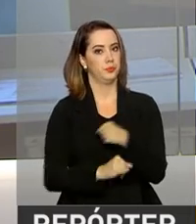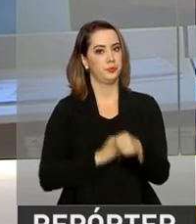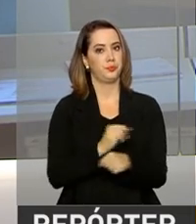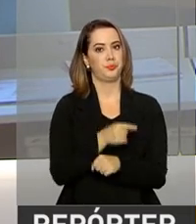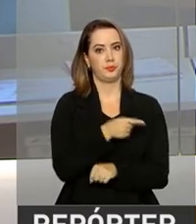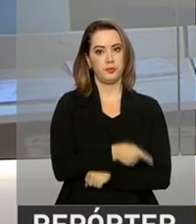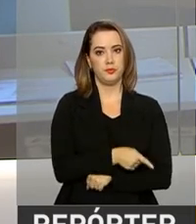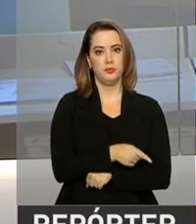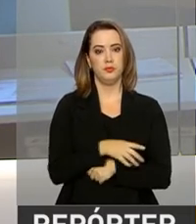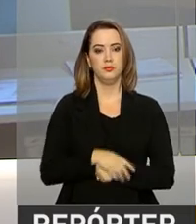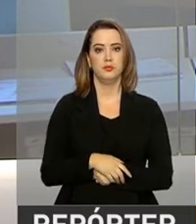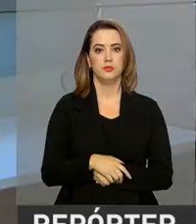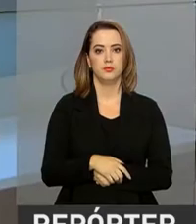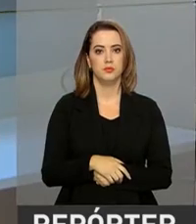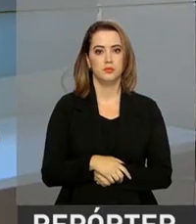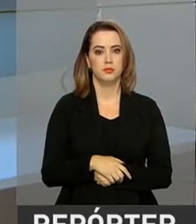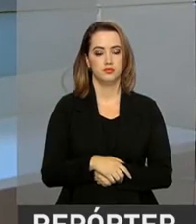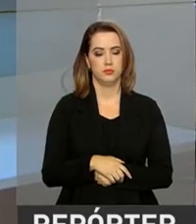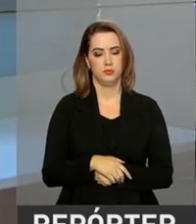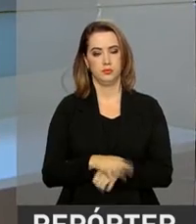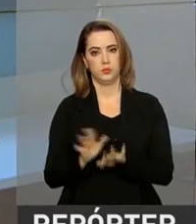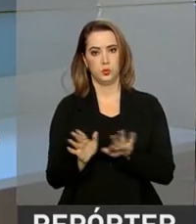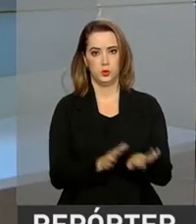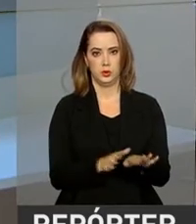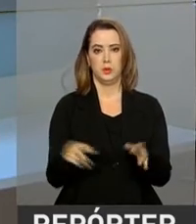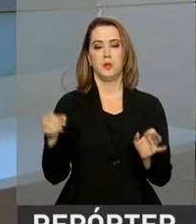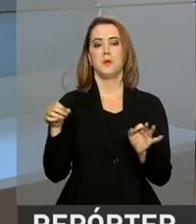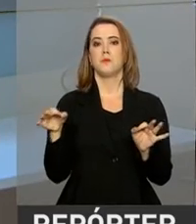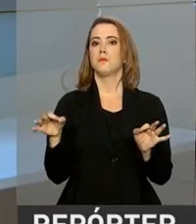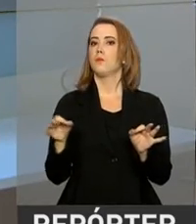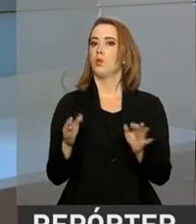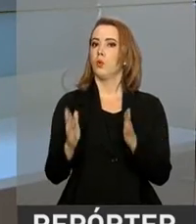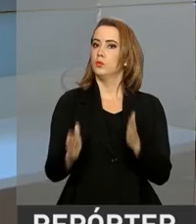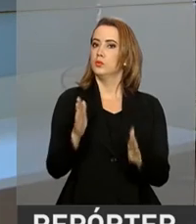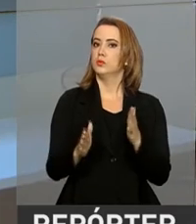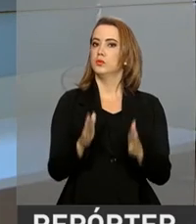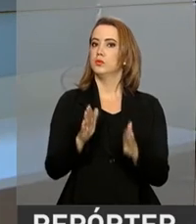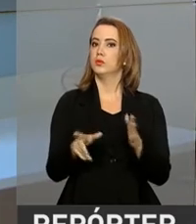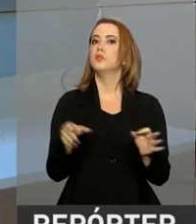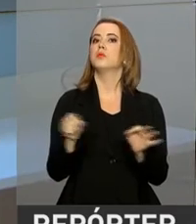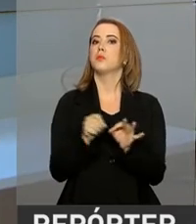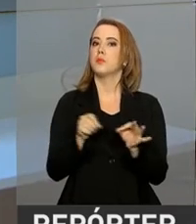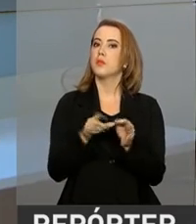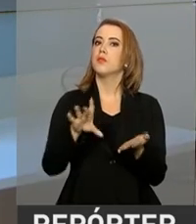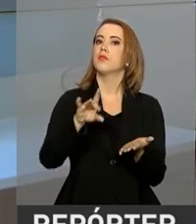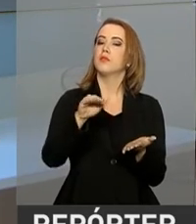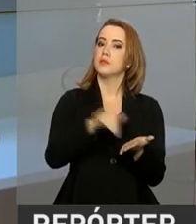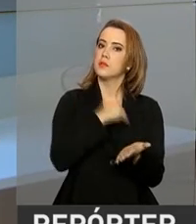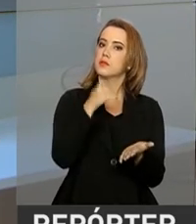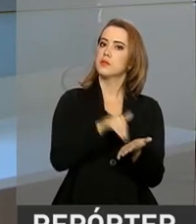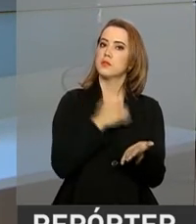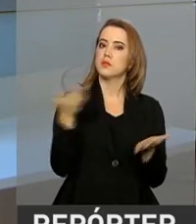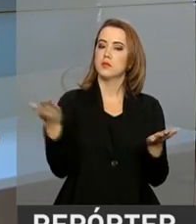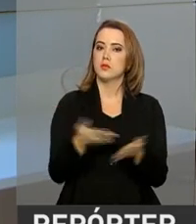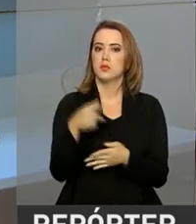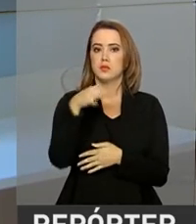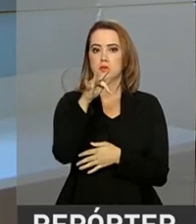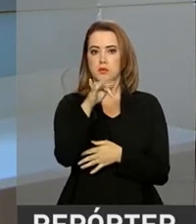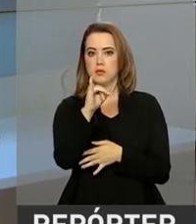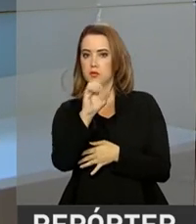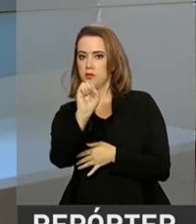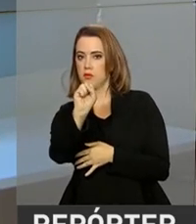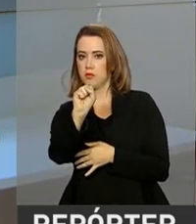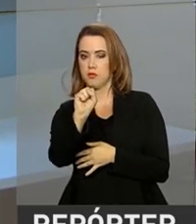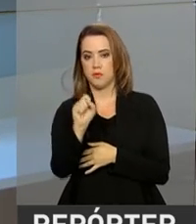prouni na internet o prazo para a conclusão da inscrição dos estudantes pré-selecionados no fies para este segundo semestre